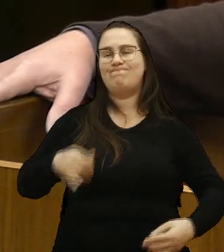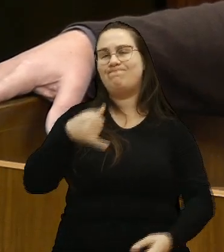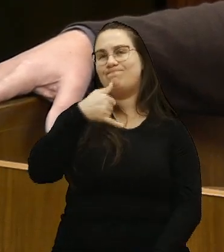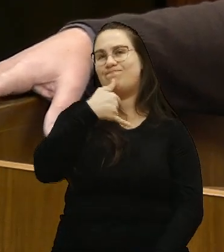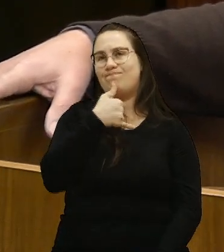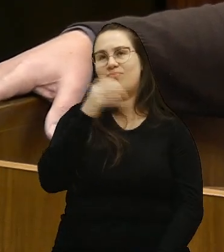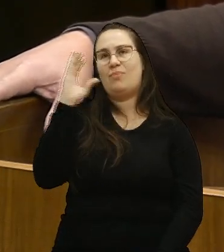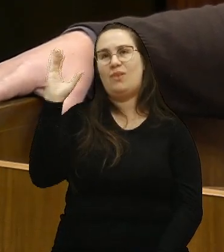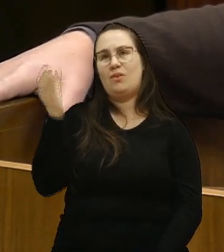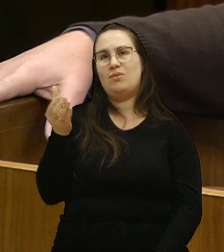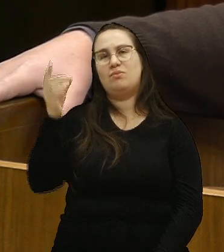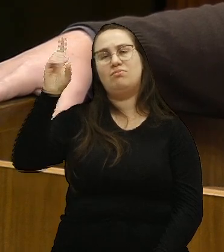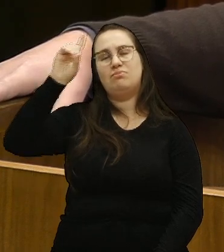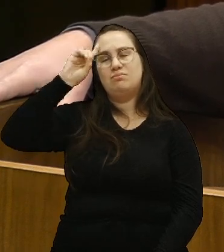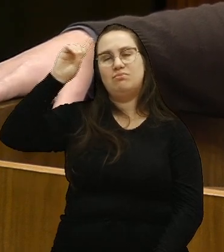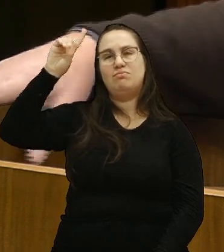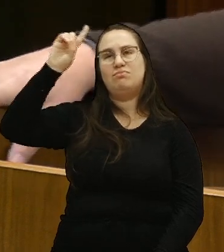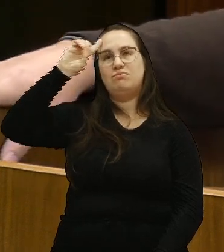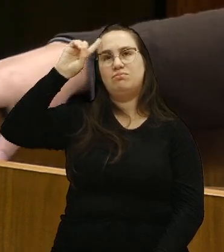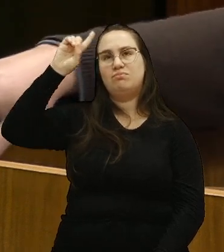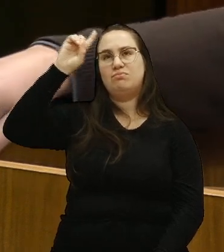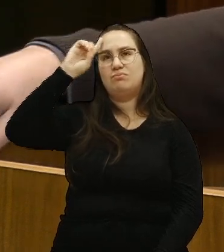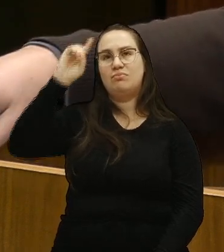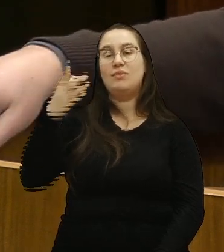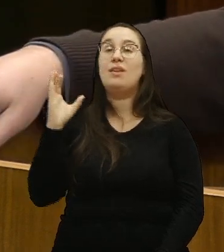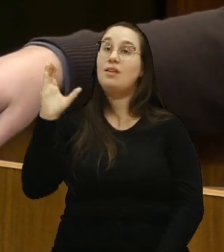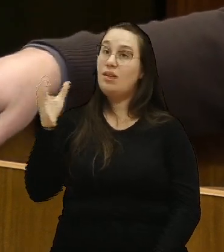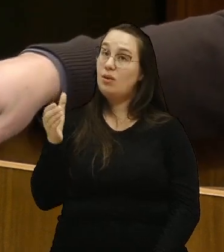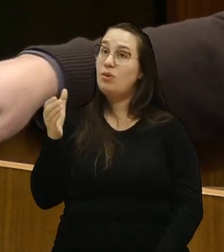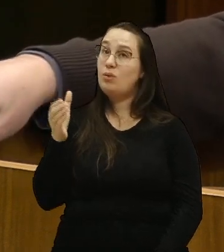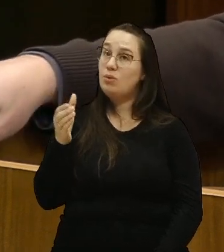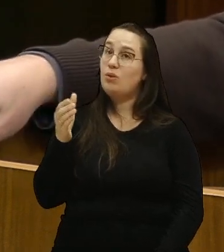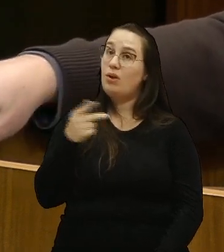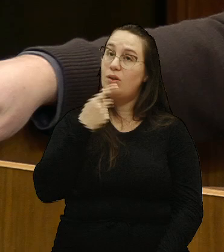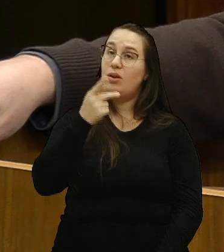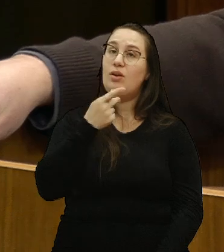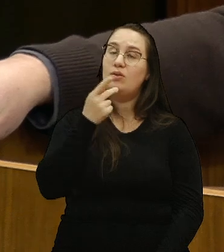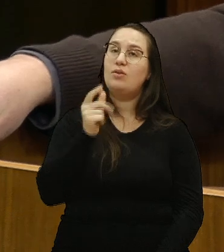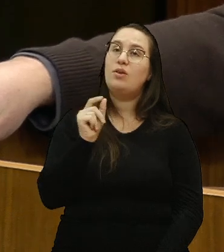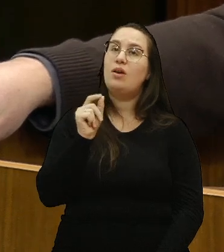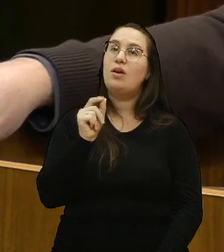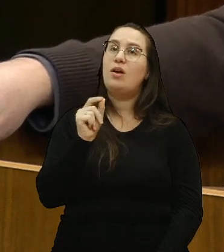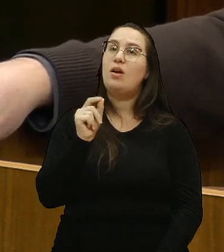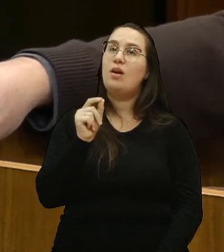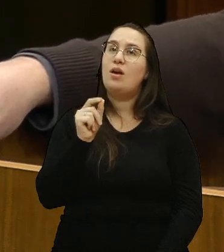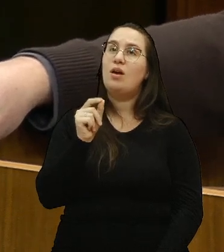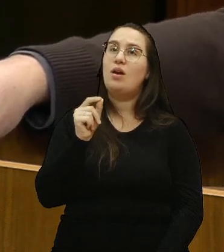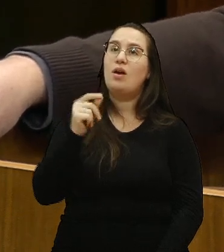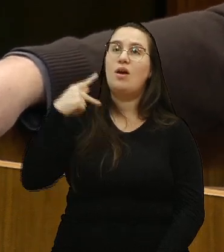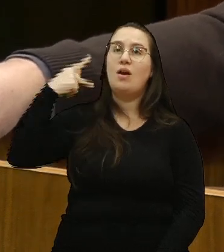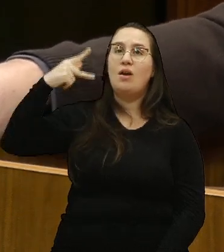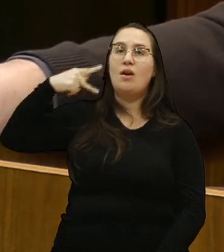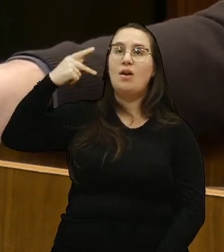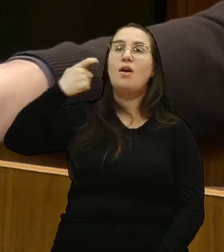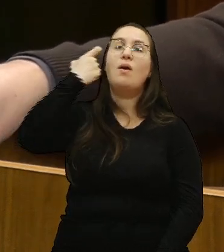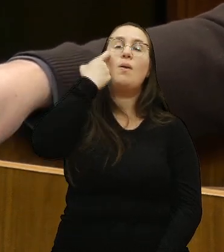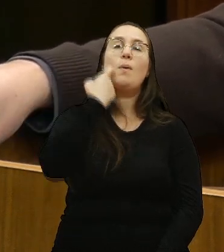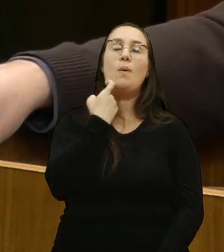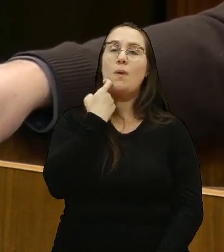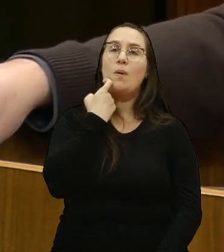acontece todos os dias. E acontece, como bem disse a Vossa Excelência, vereador Caleb